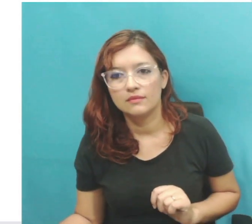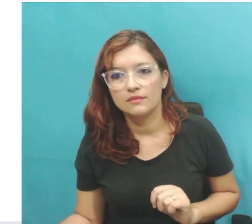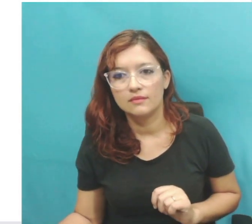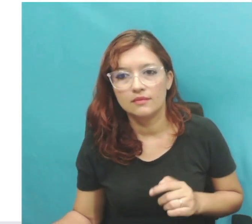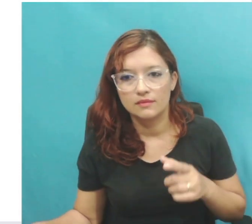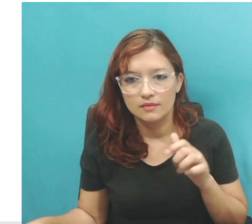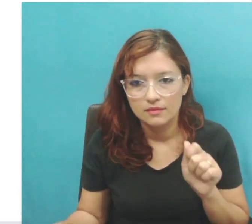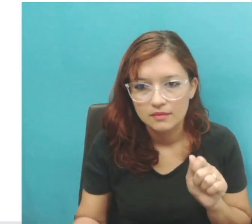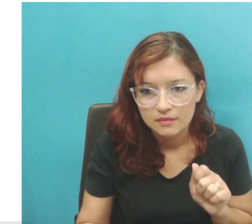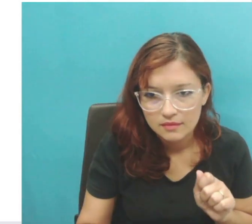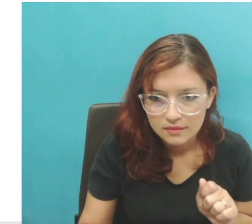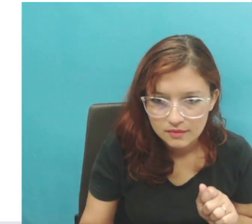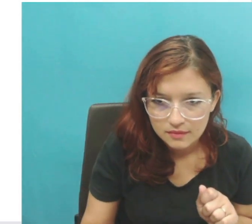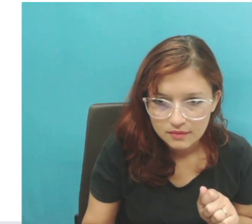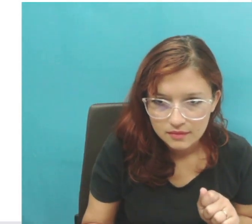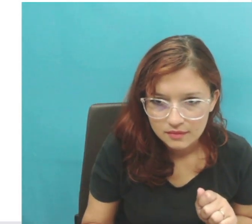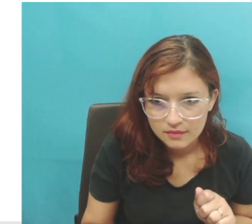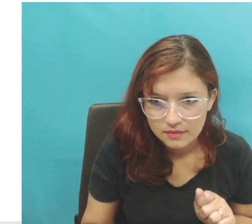Ele vai pagá-la.